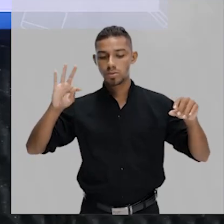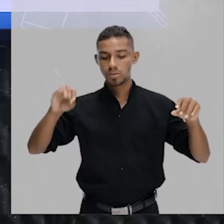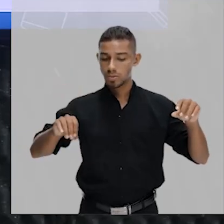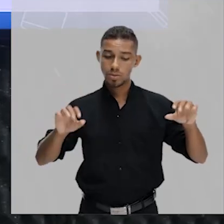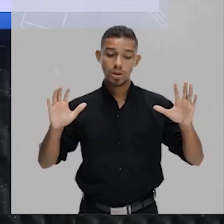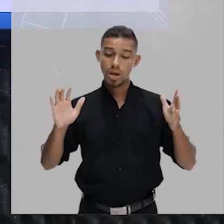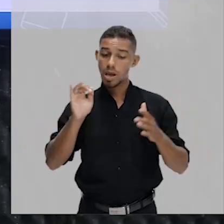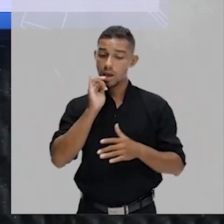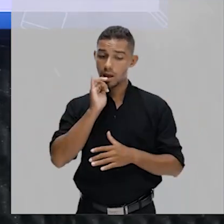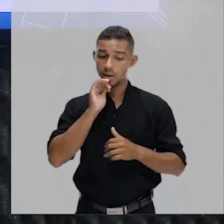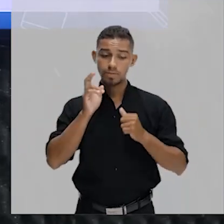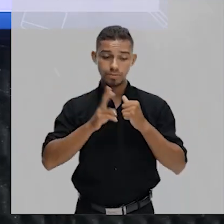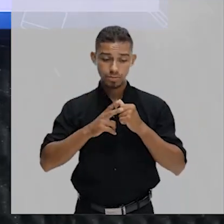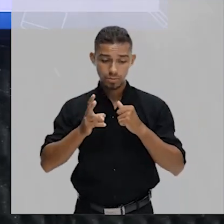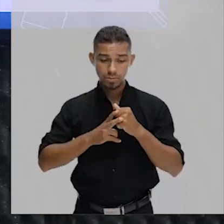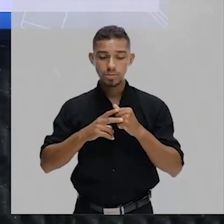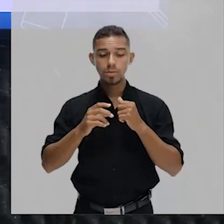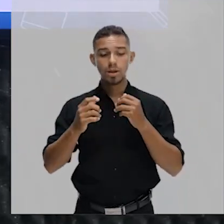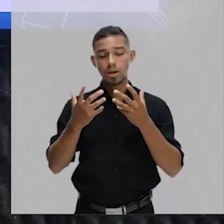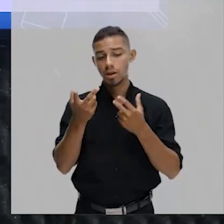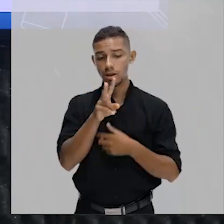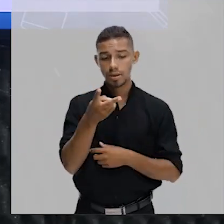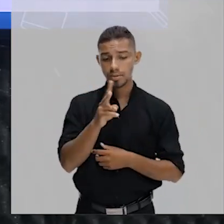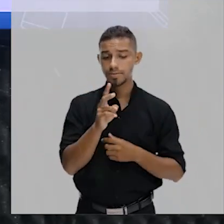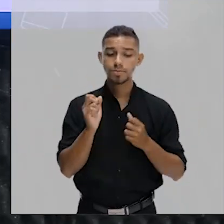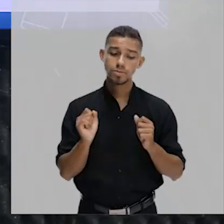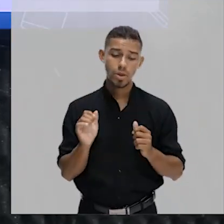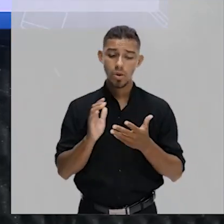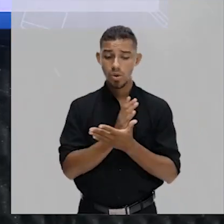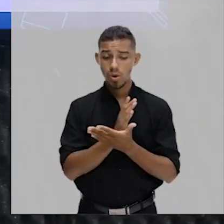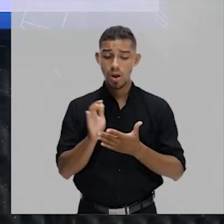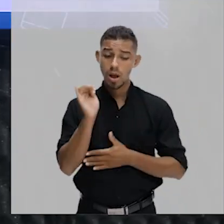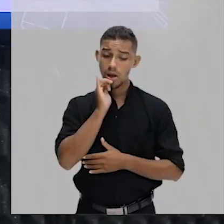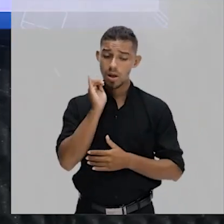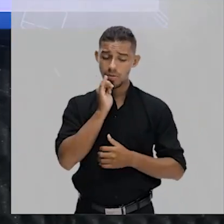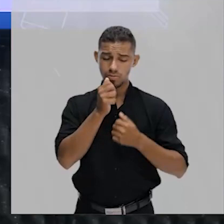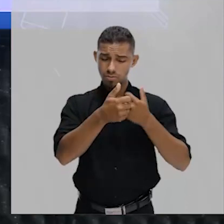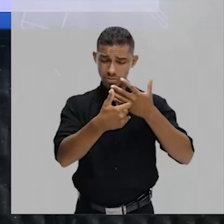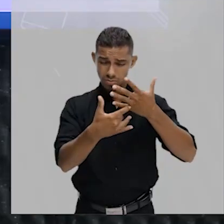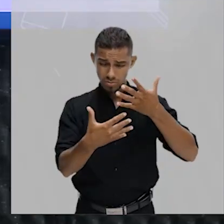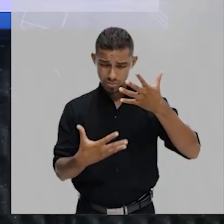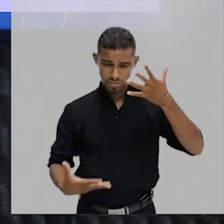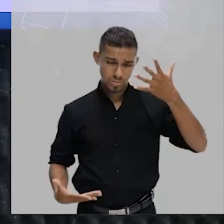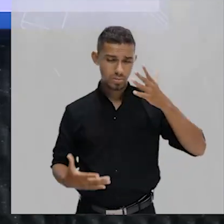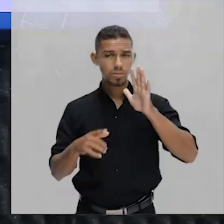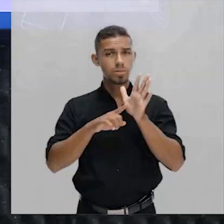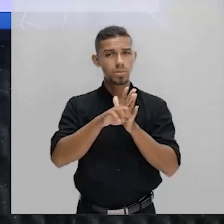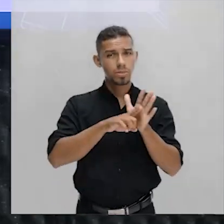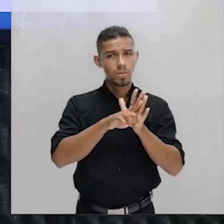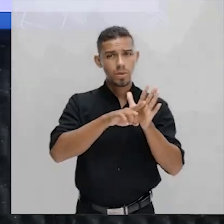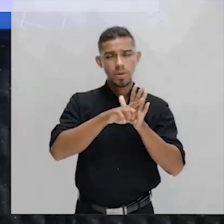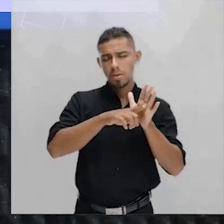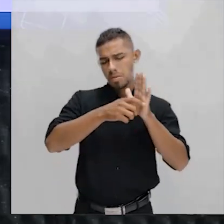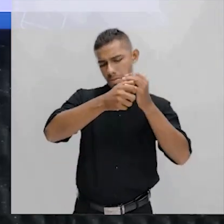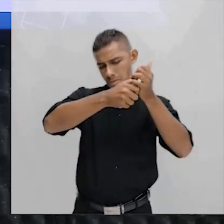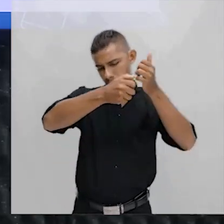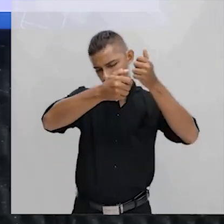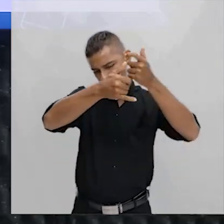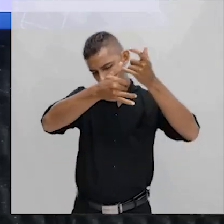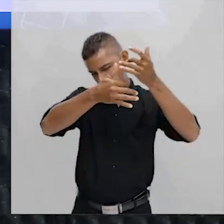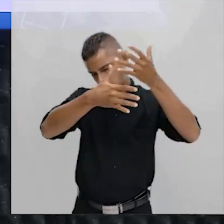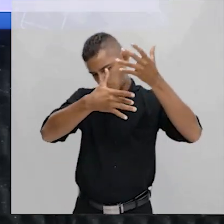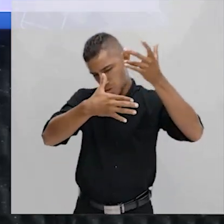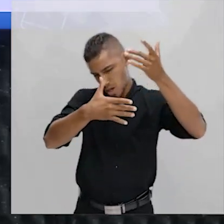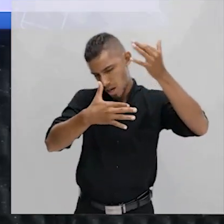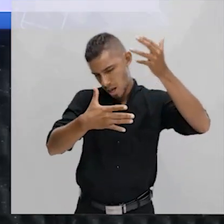de verbos que admitem duplo particípio. Eu coloquei alguns exemplos. Se vocês forem pesquisar, existem bem mais verbos que